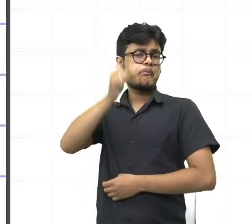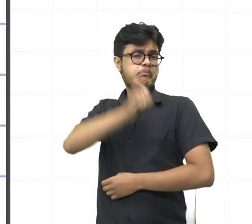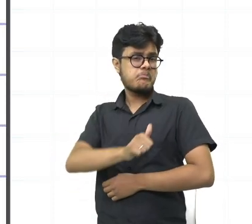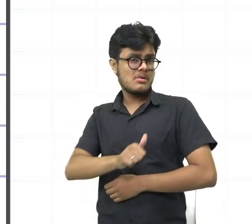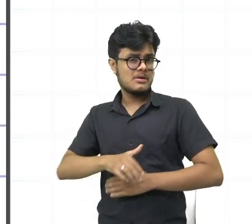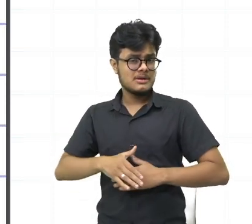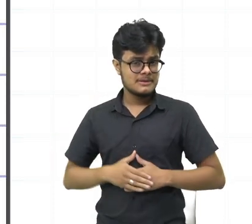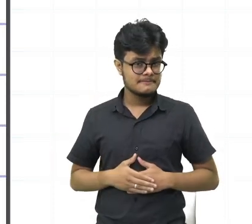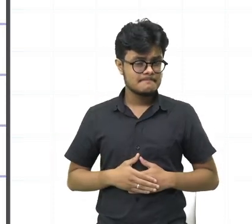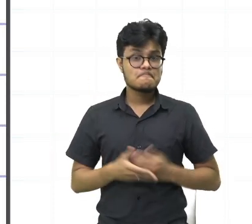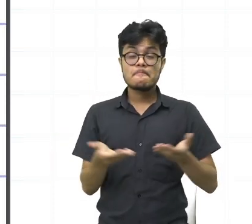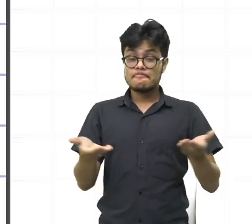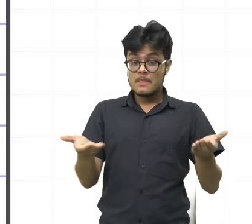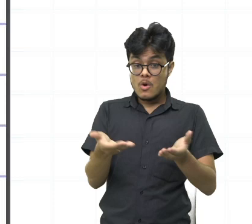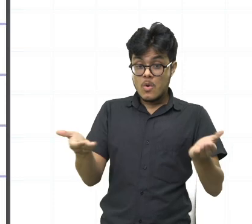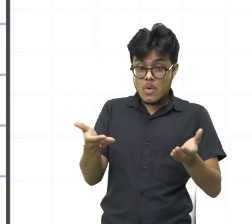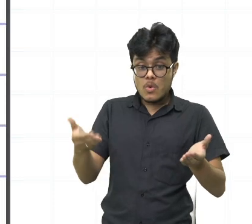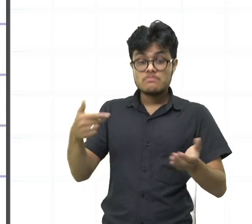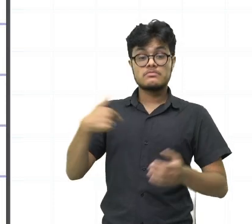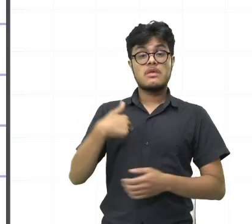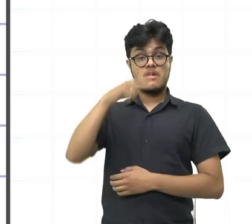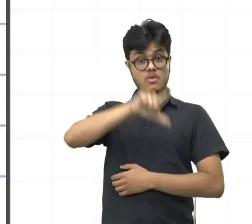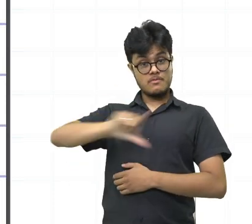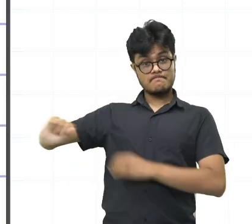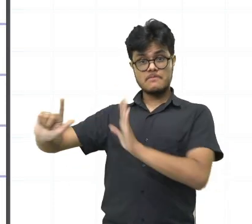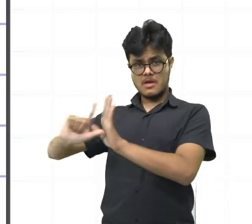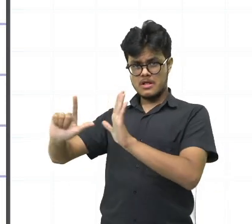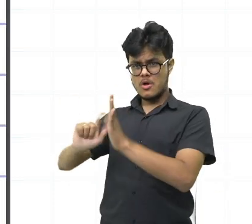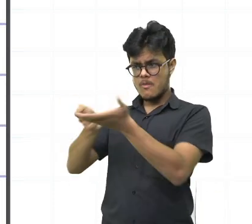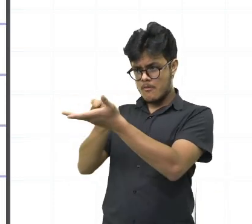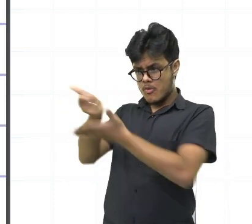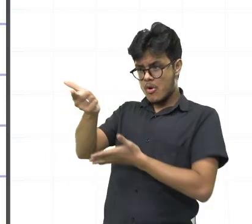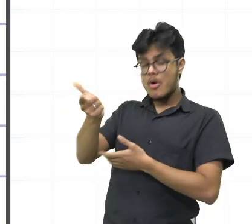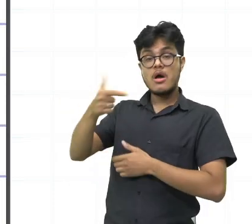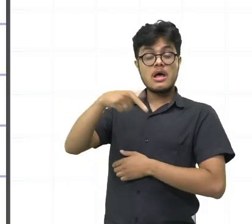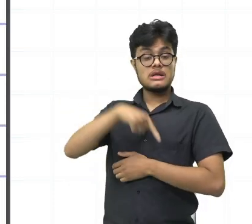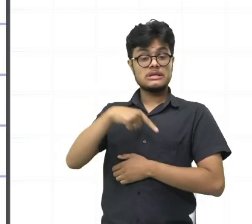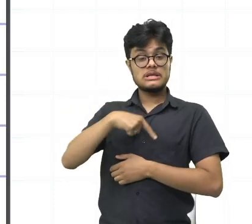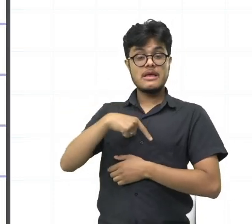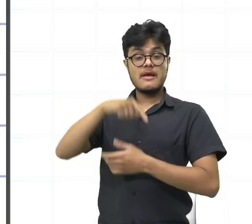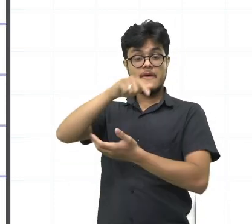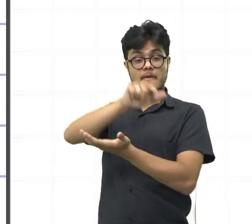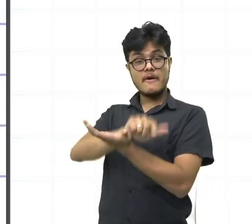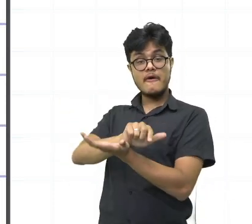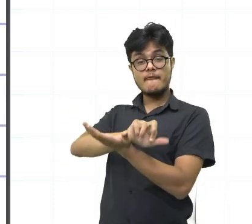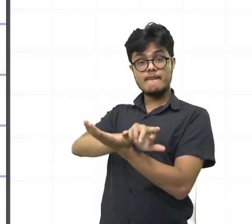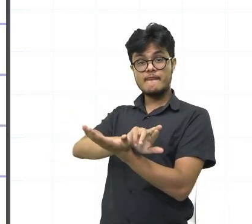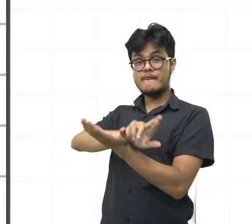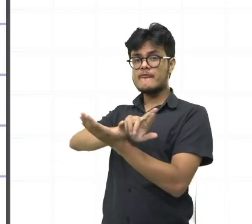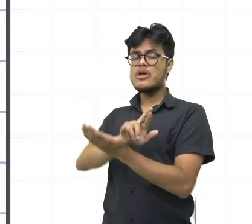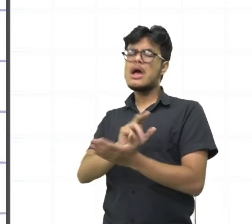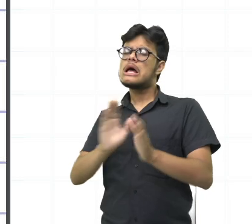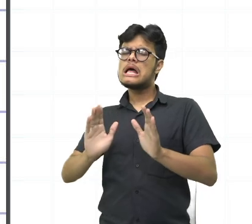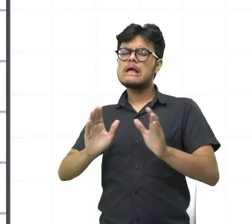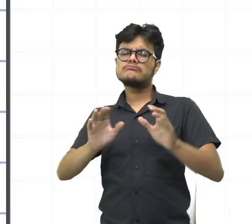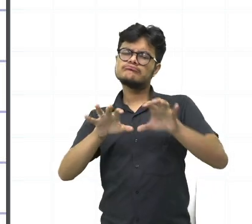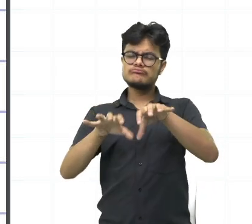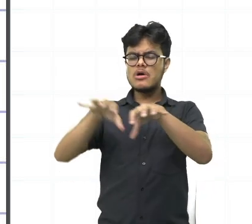menina. Hoje eu fui a uma loja e eu vi Legos em 2